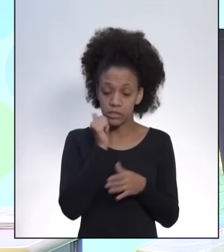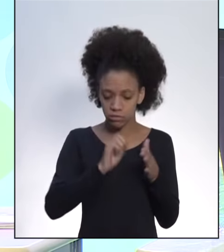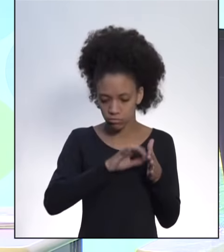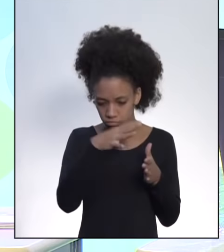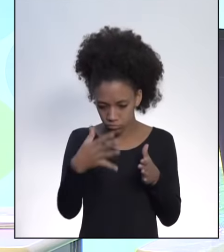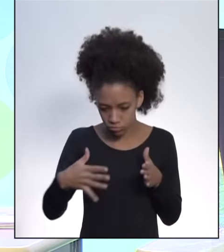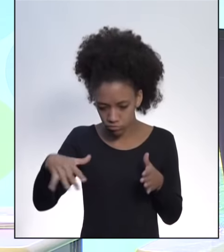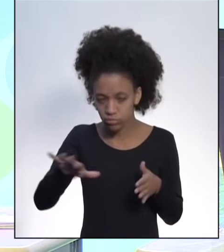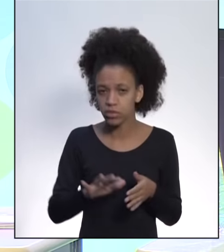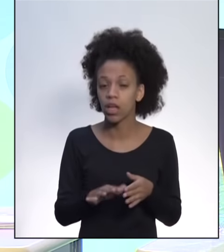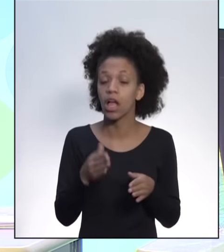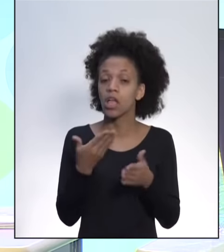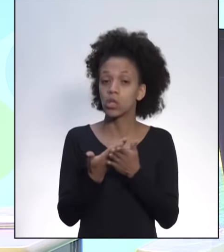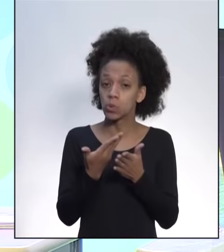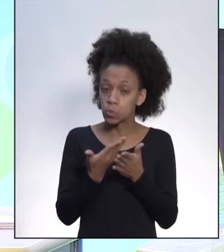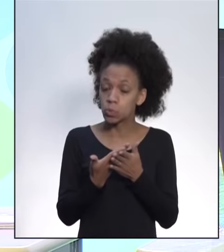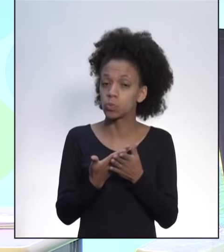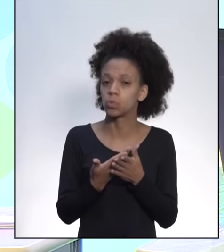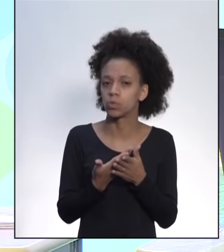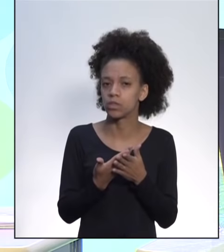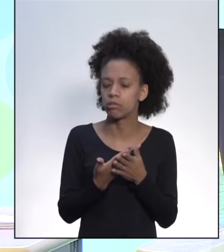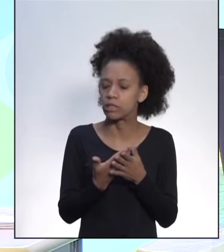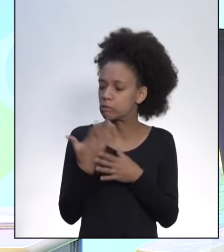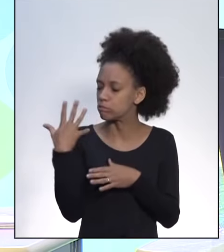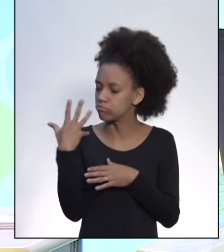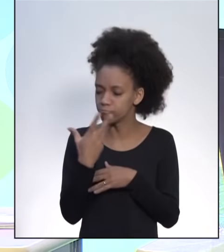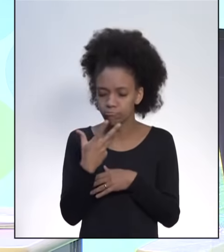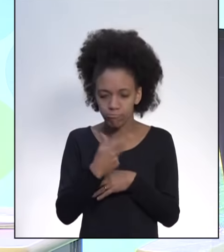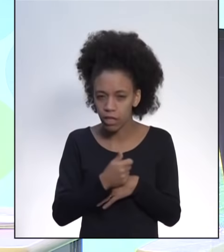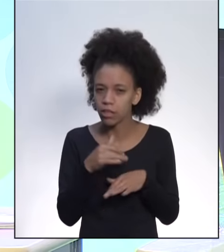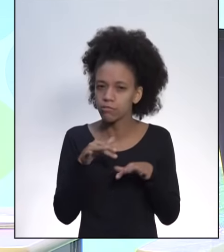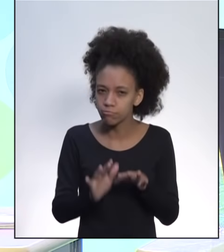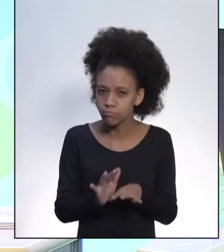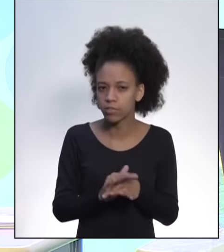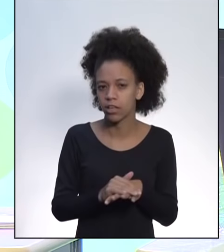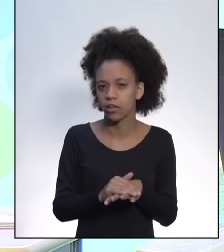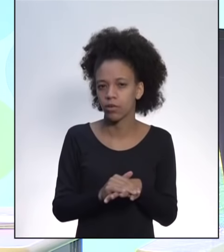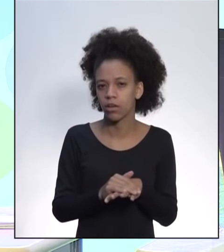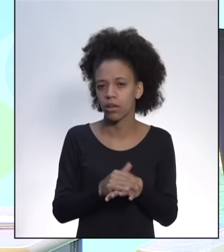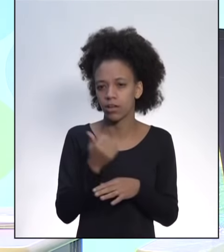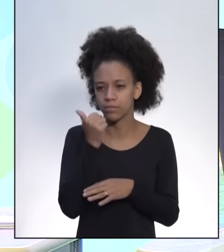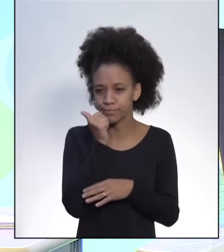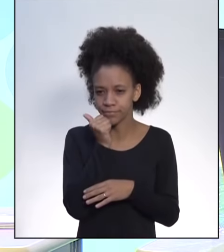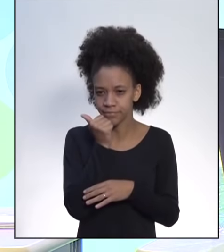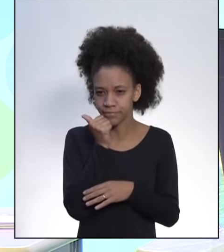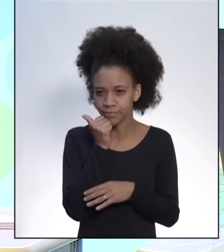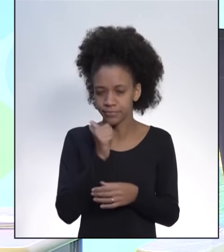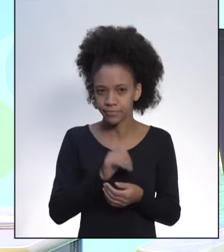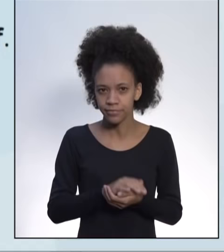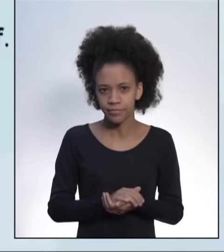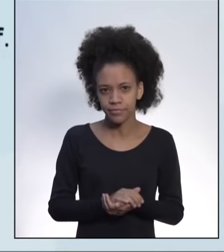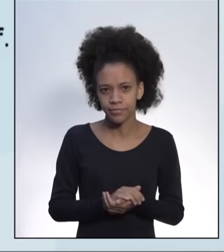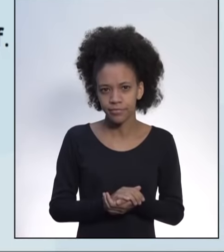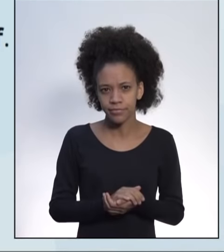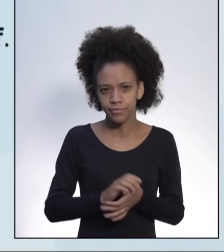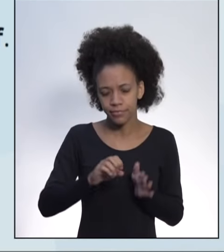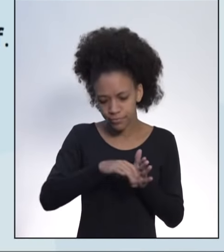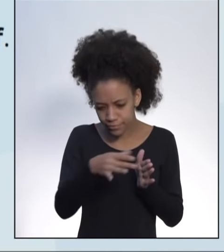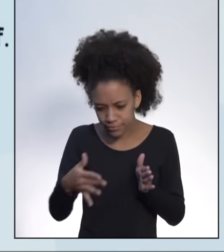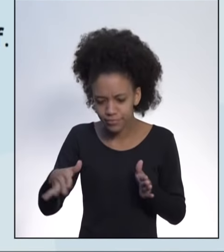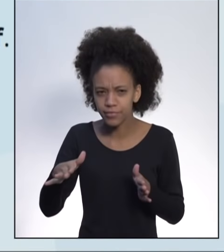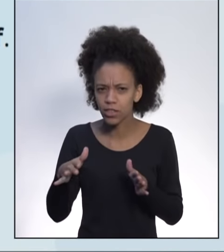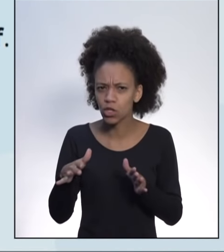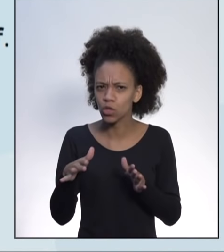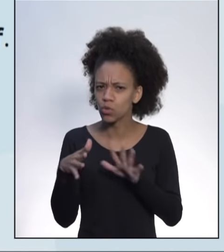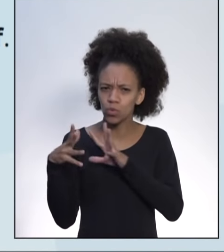eles estudam o oceano gente coisa linda então os northglenn lá antes né mouse tudo